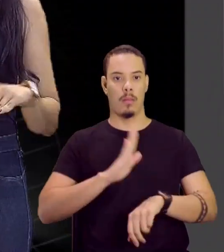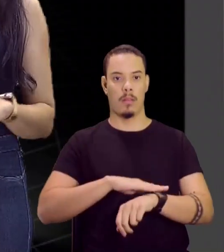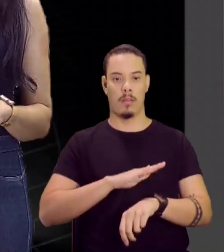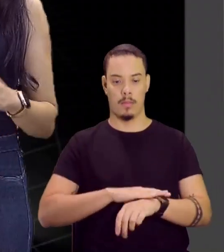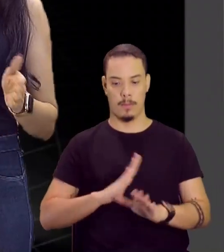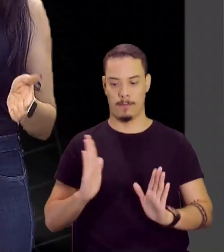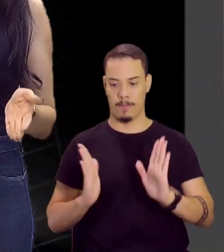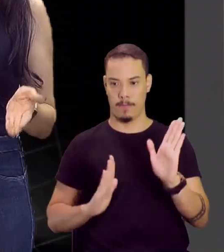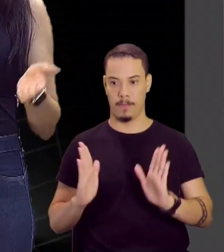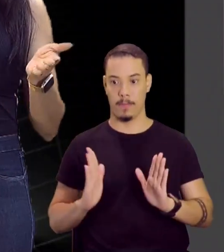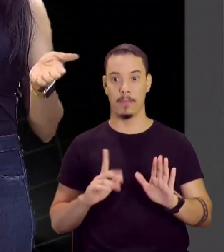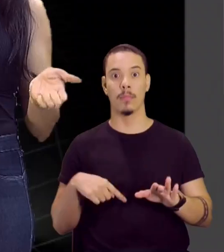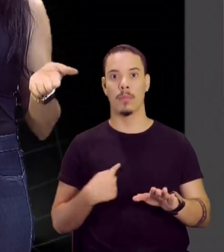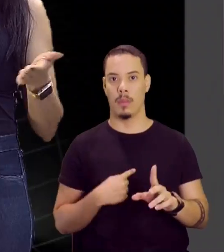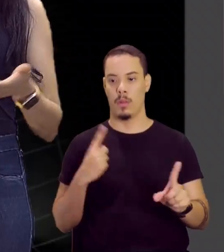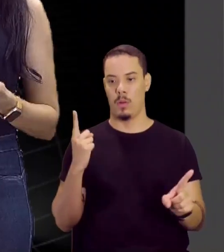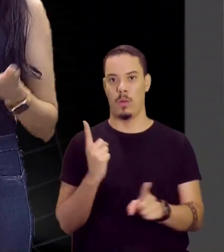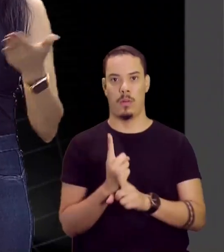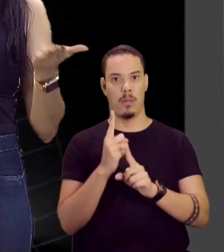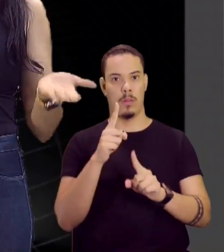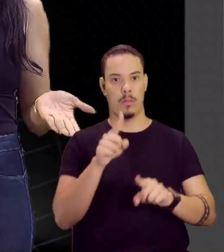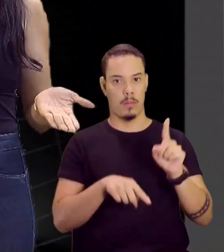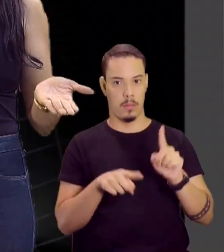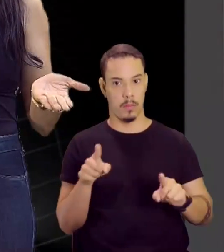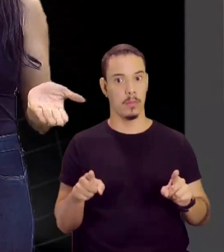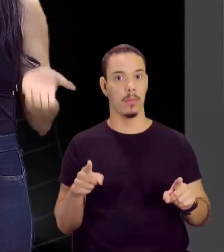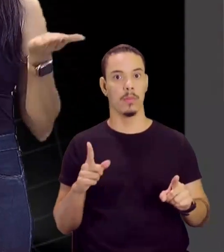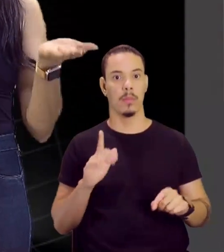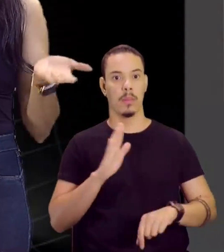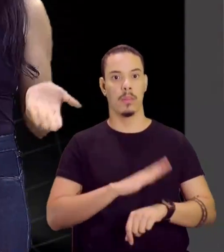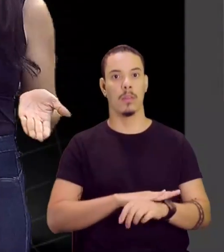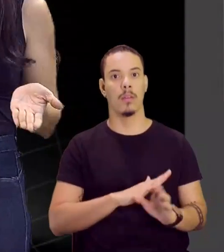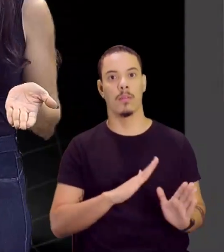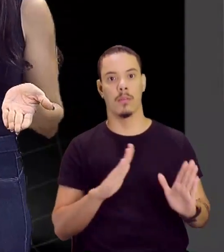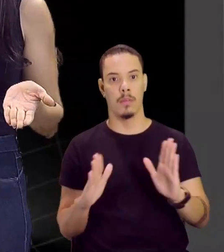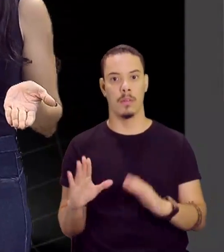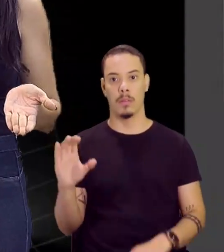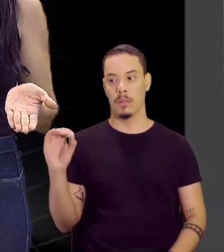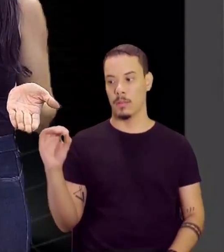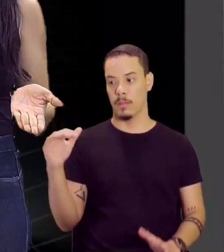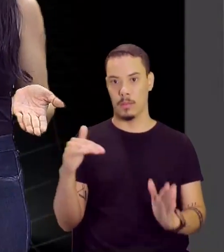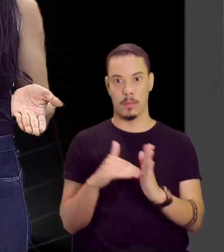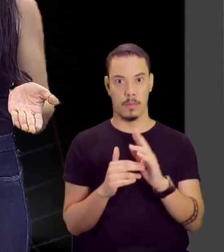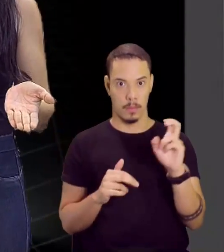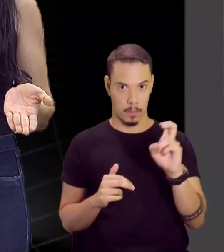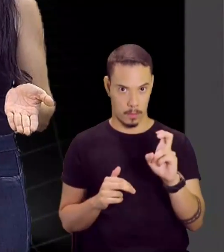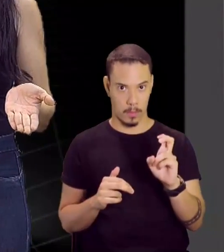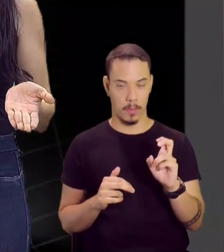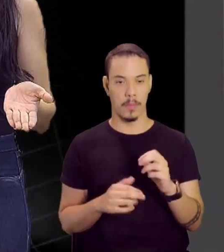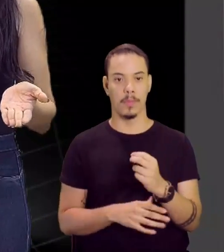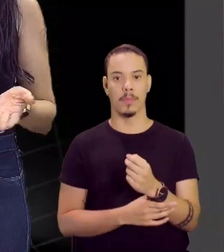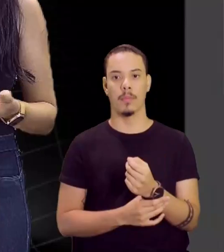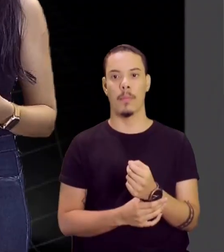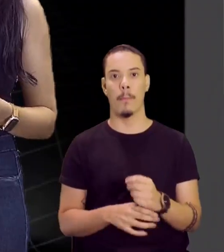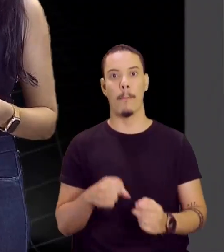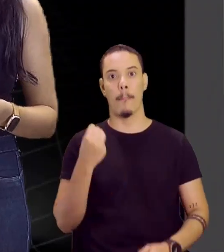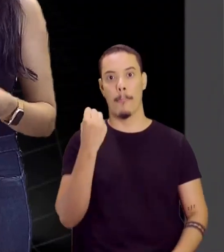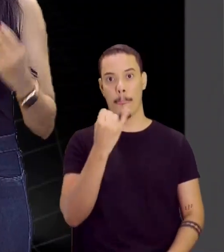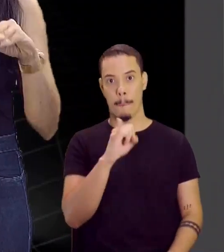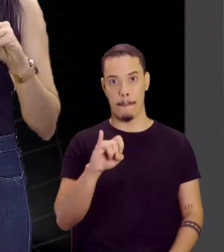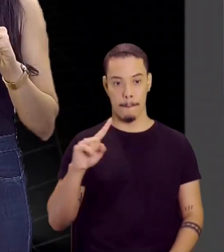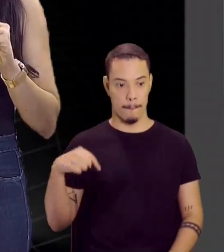tempo, então nós vamos encontrar a variação da velocidade naquele intervalo de tempo, no caso de 0 a 5, certo? Agora, se nós quisermos